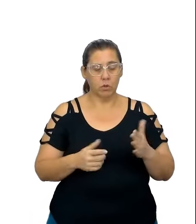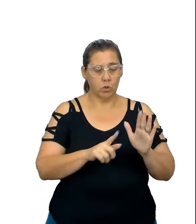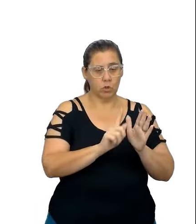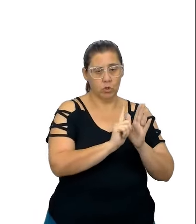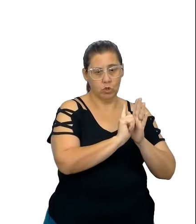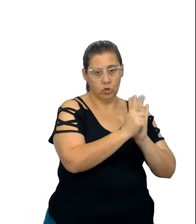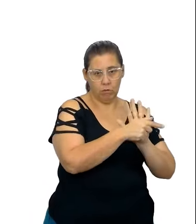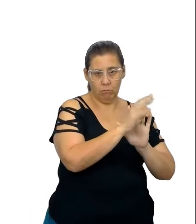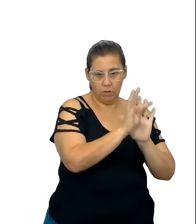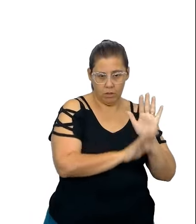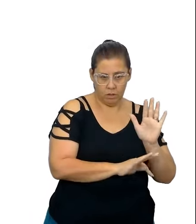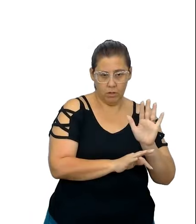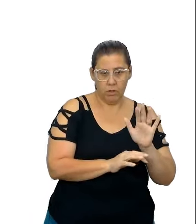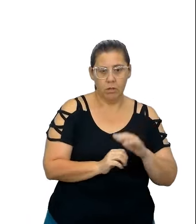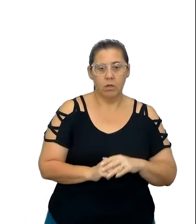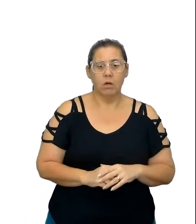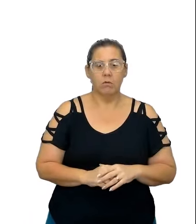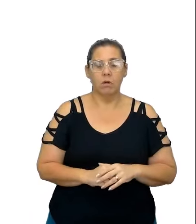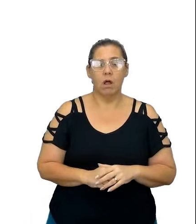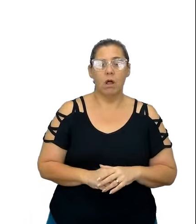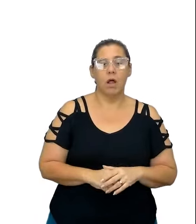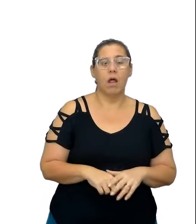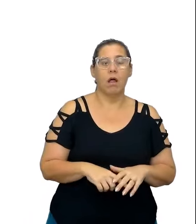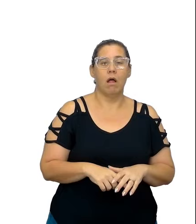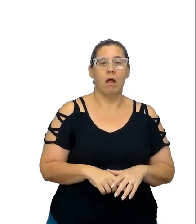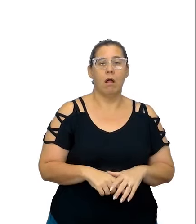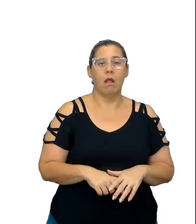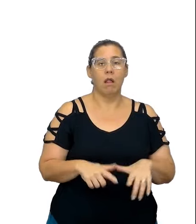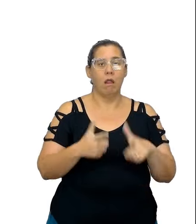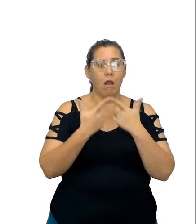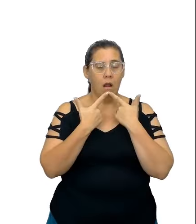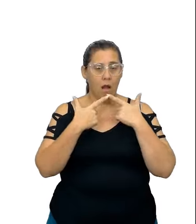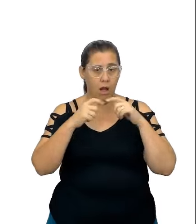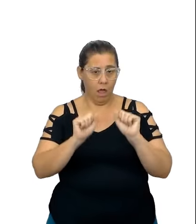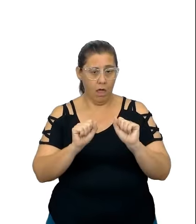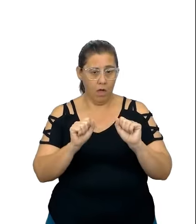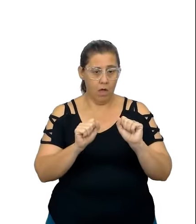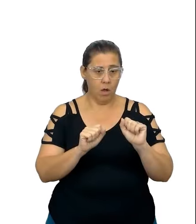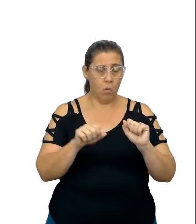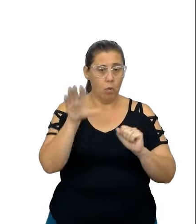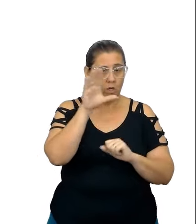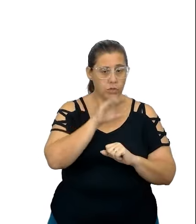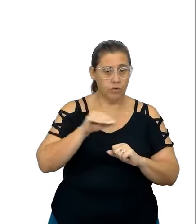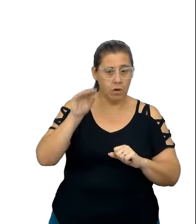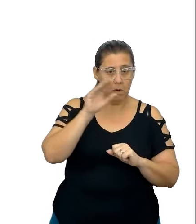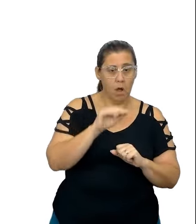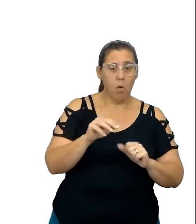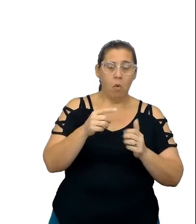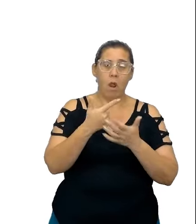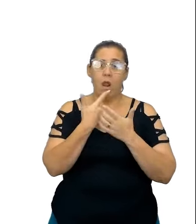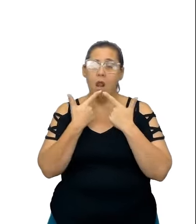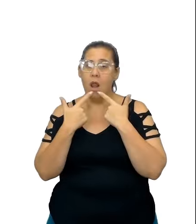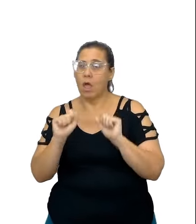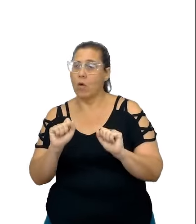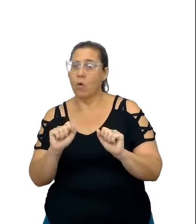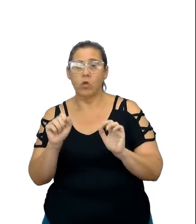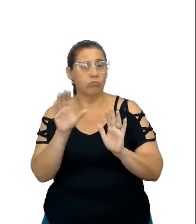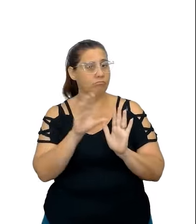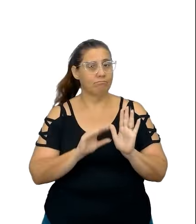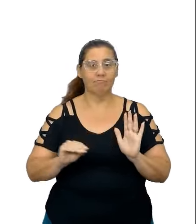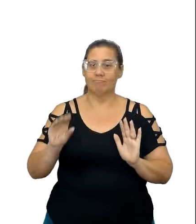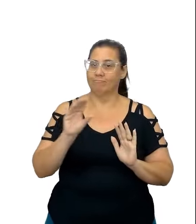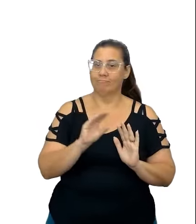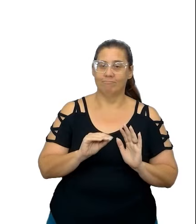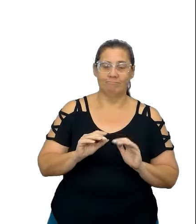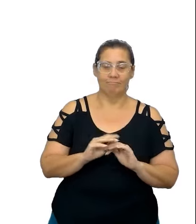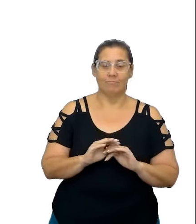uma mescla entre linguagem verbal e não verbal. A seguir, descreva como elas são materializadas. Então, agora o professor está na sala de aula,